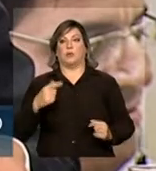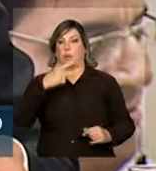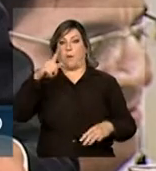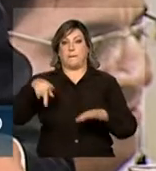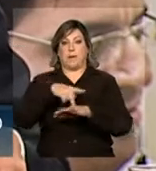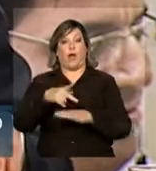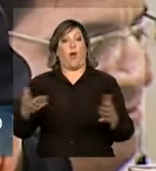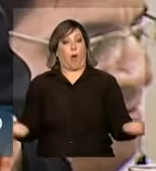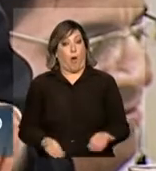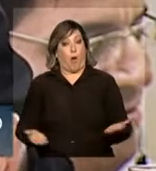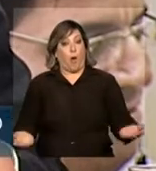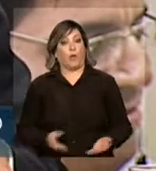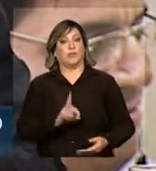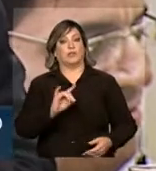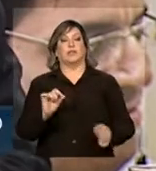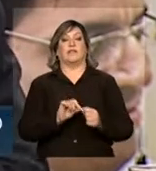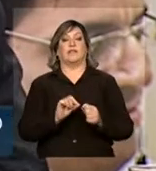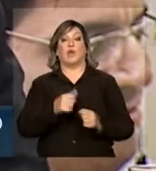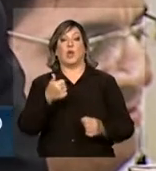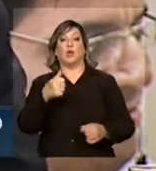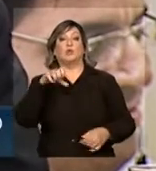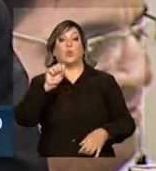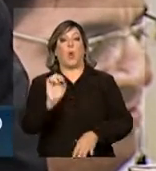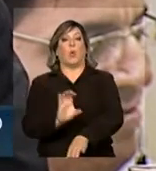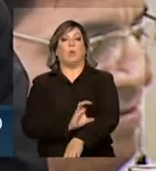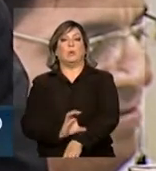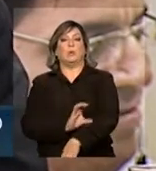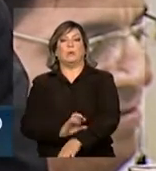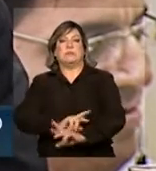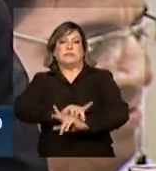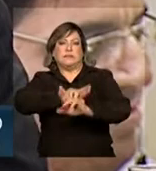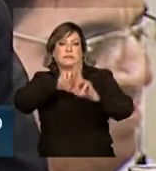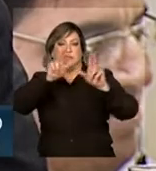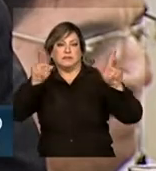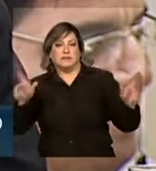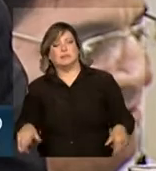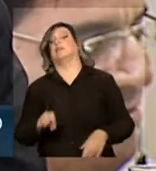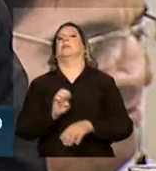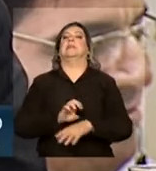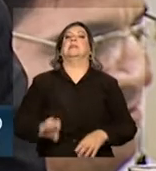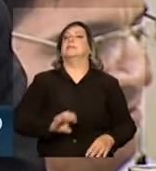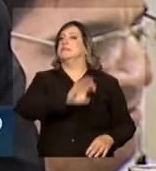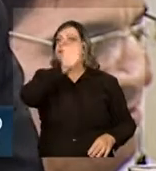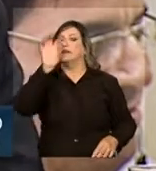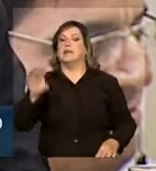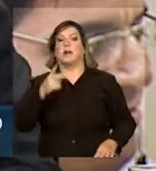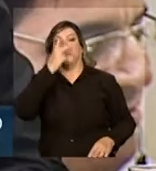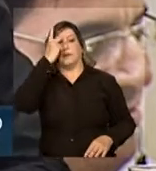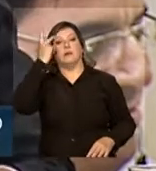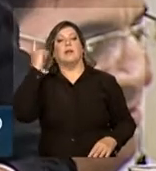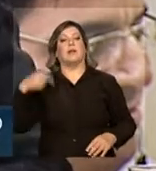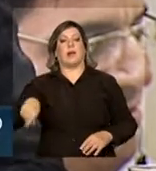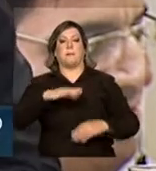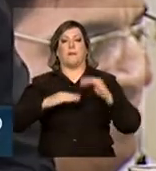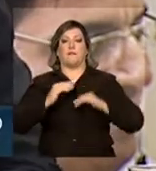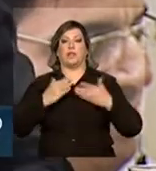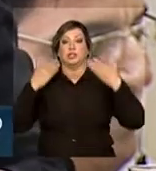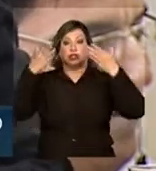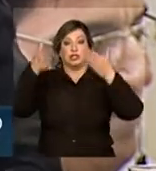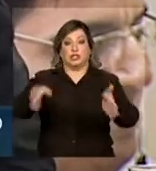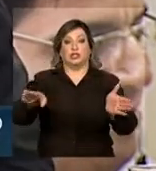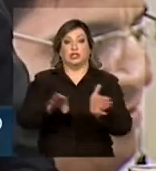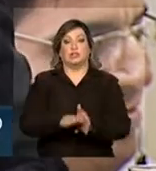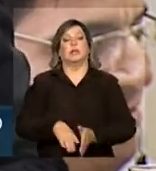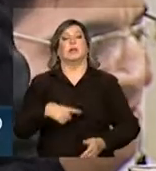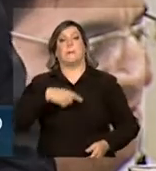dia de hoje nós estamos fazendo 18 oficinas em todos os estados onde esses profissionais chegam com as secretarias municipais